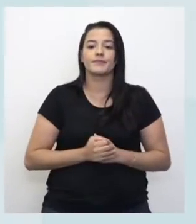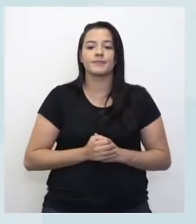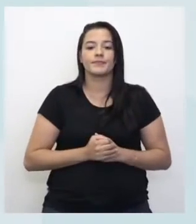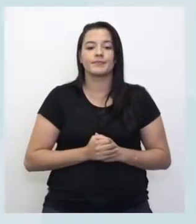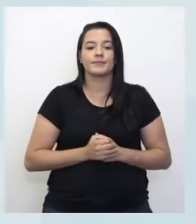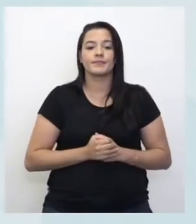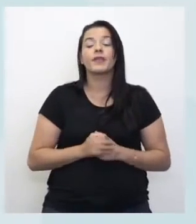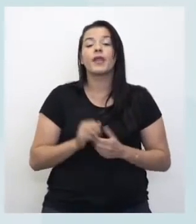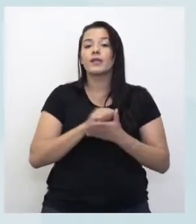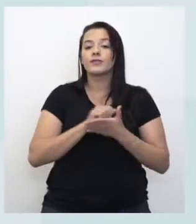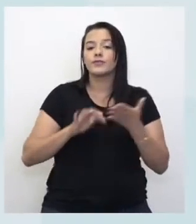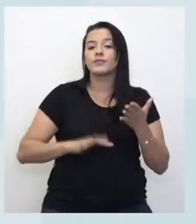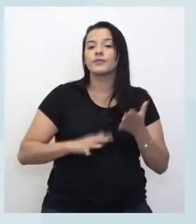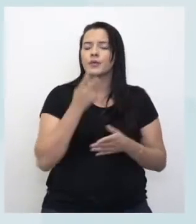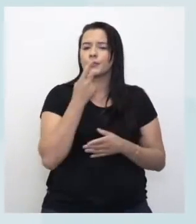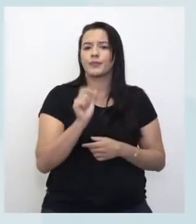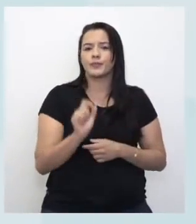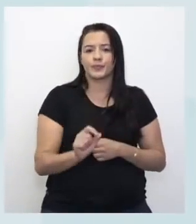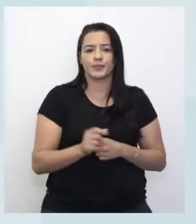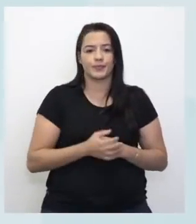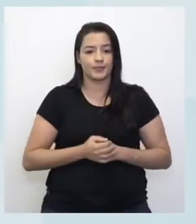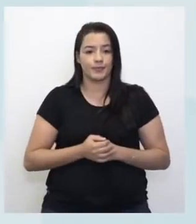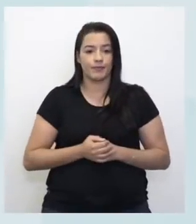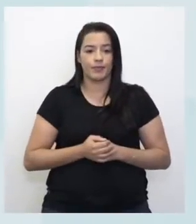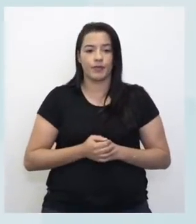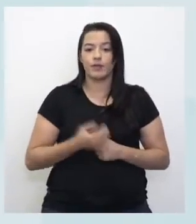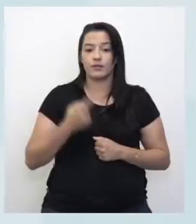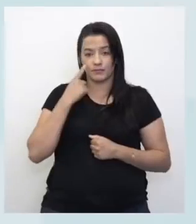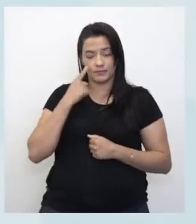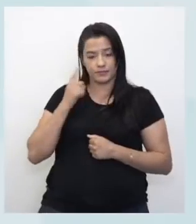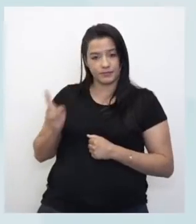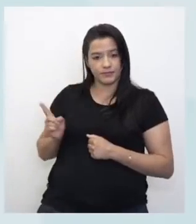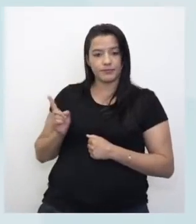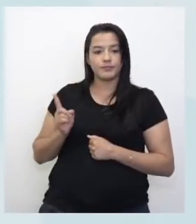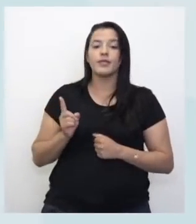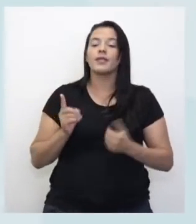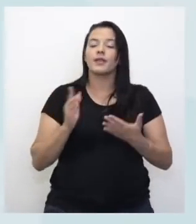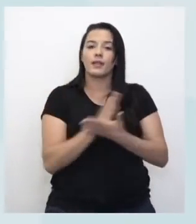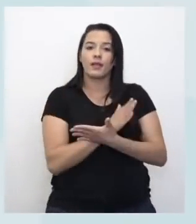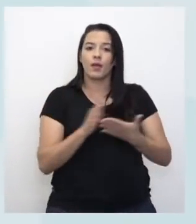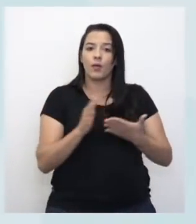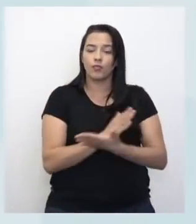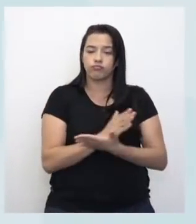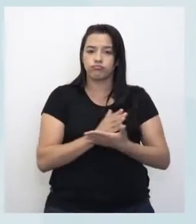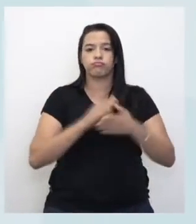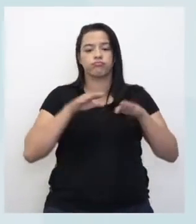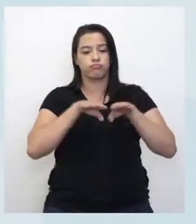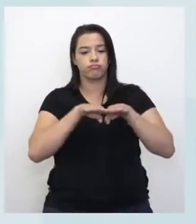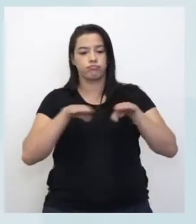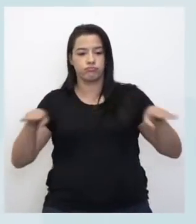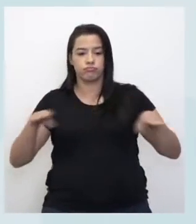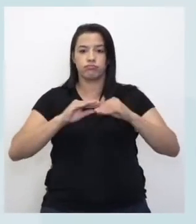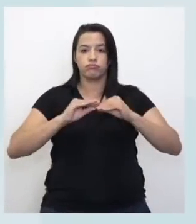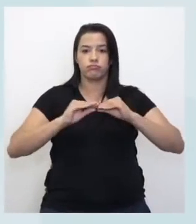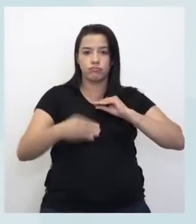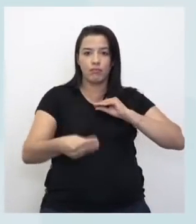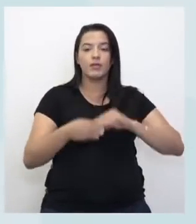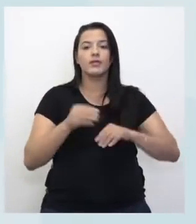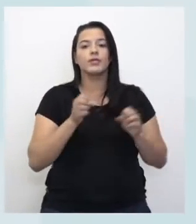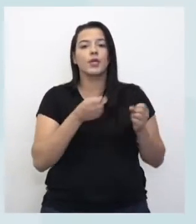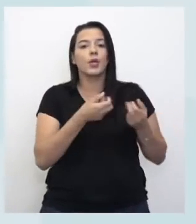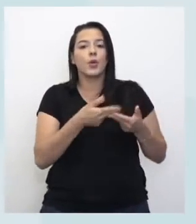A atividade diz o seguinte: a seguir estão algumas planificações de